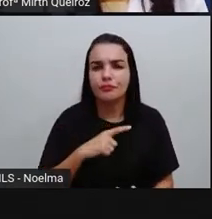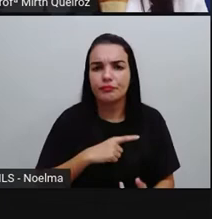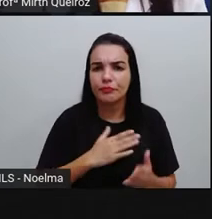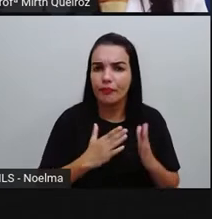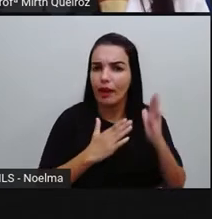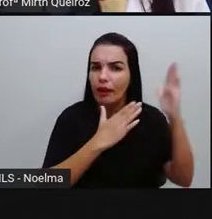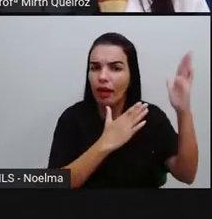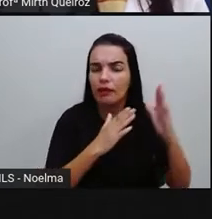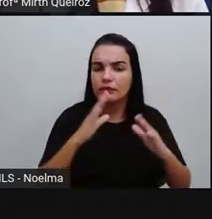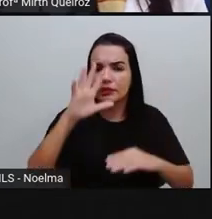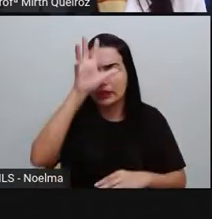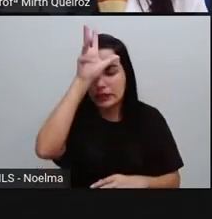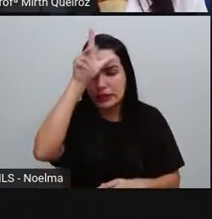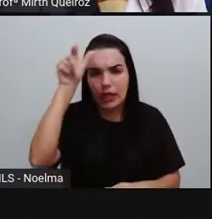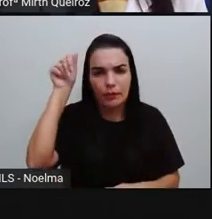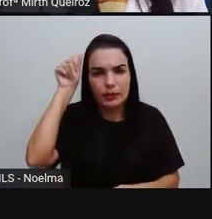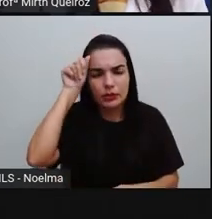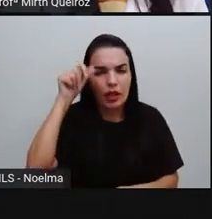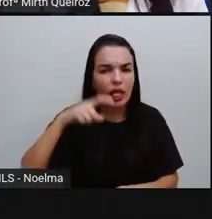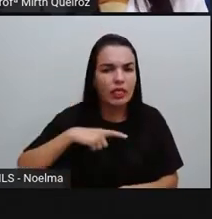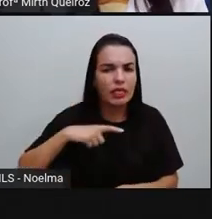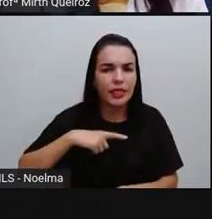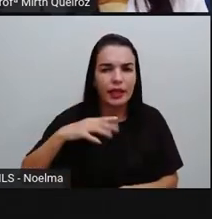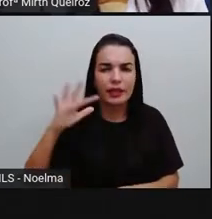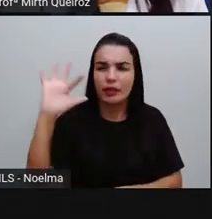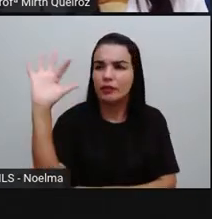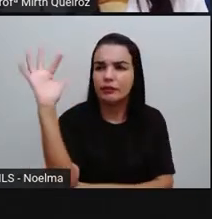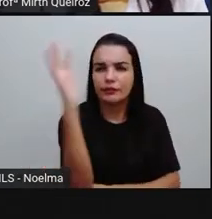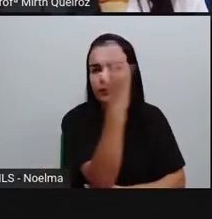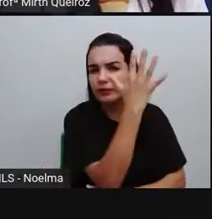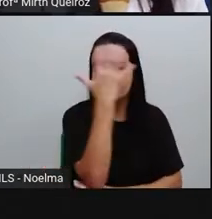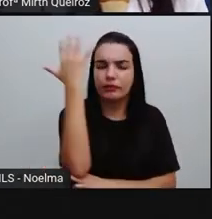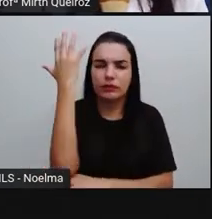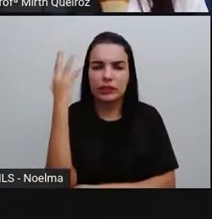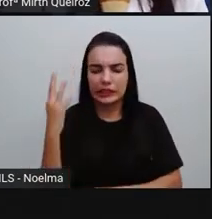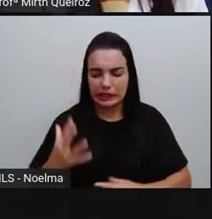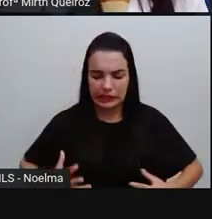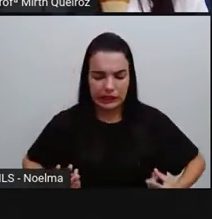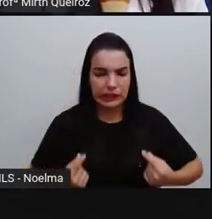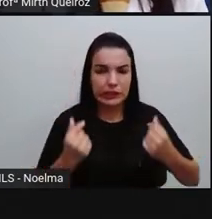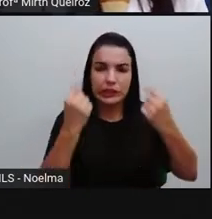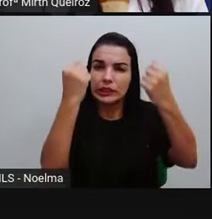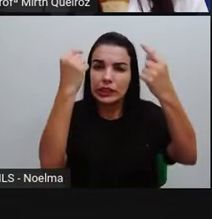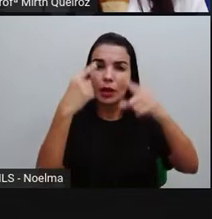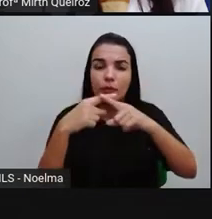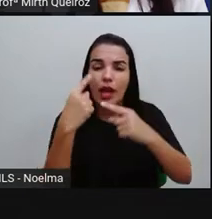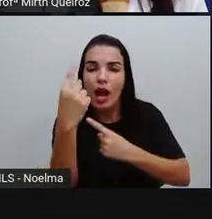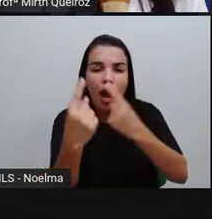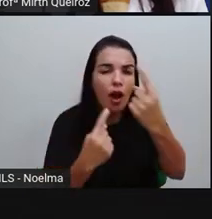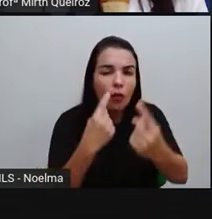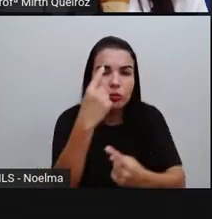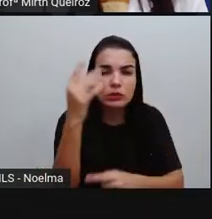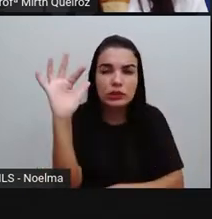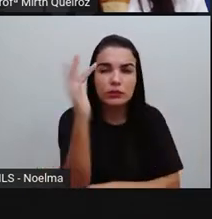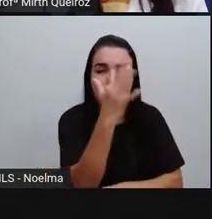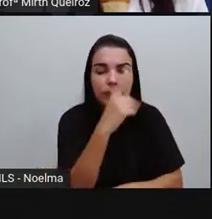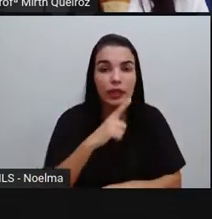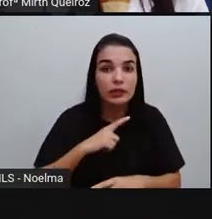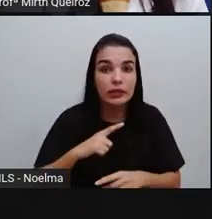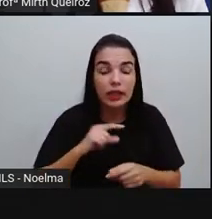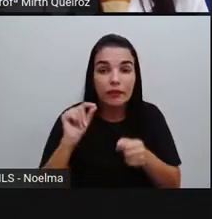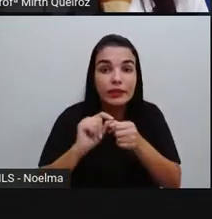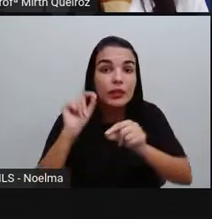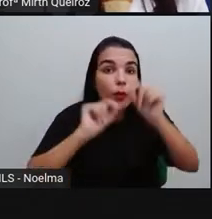de bioma, nós temos uma fauna muito rica, onde algumas dessas plantas são utilizadas para a produção de